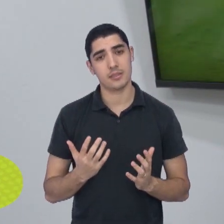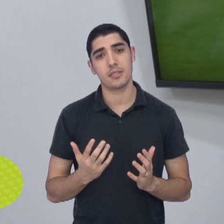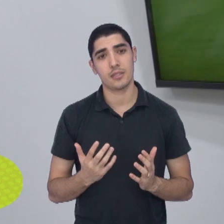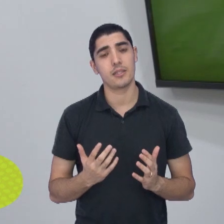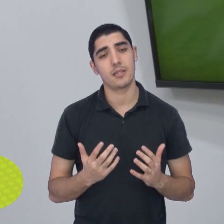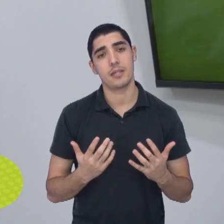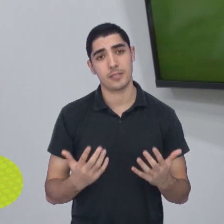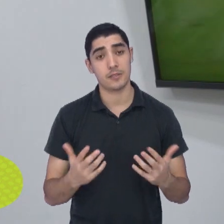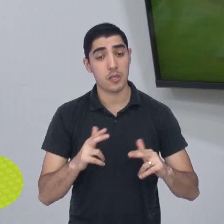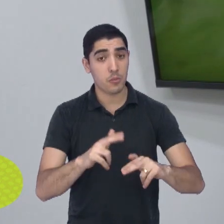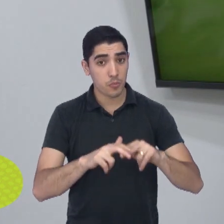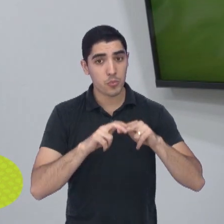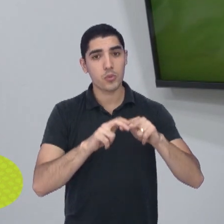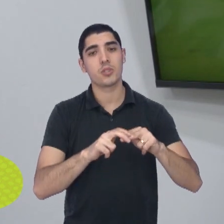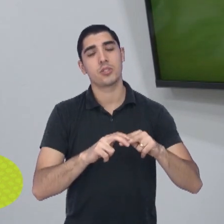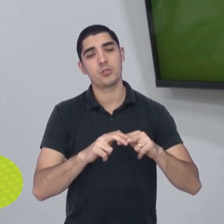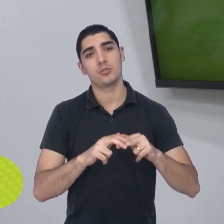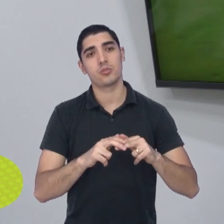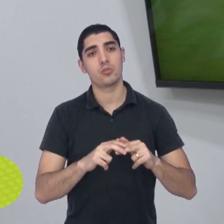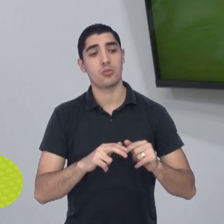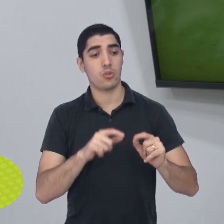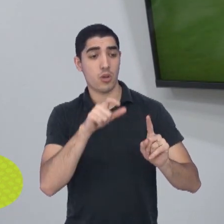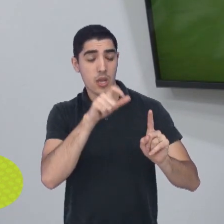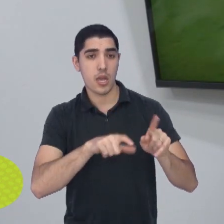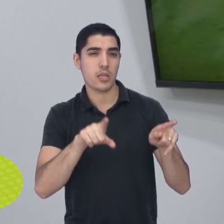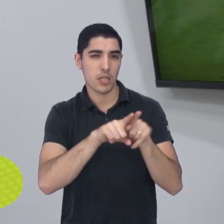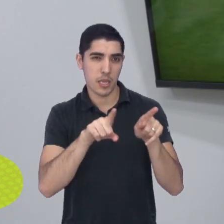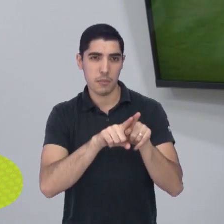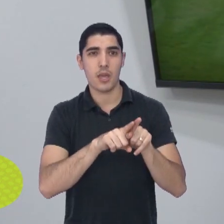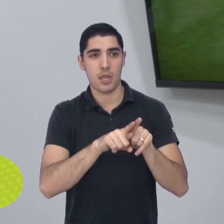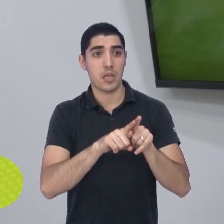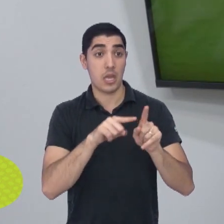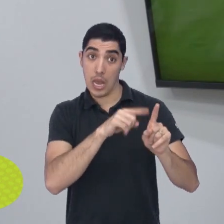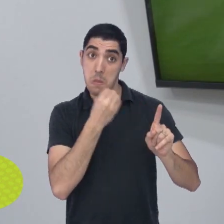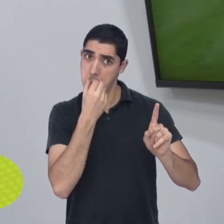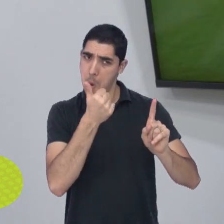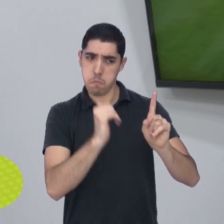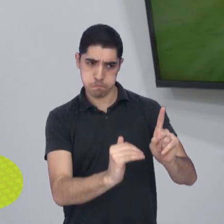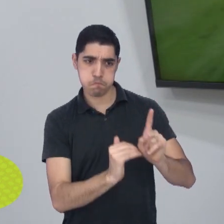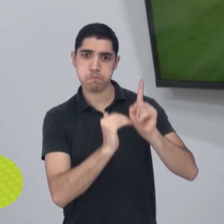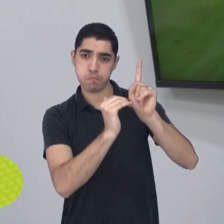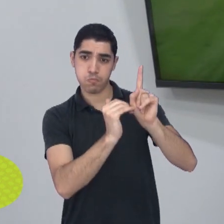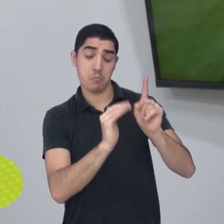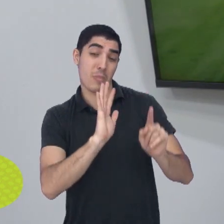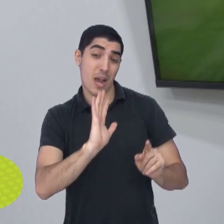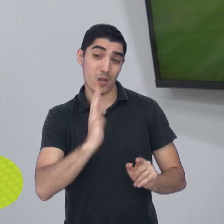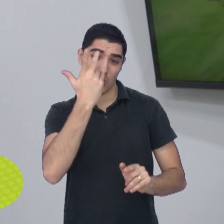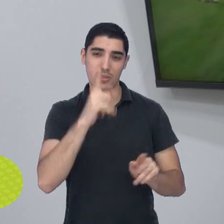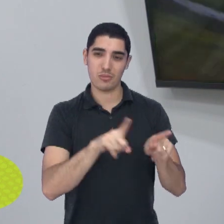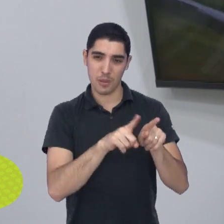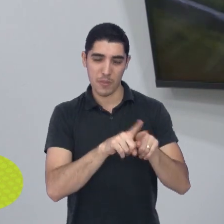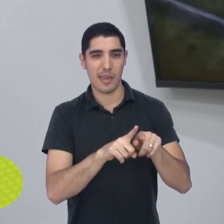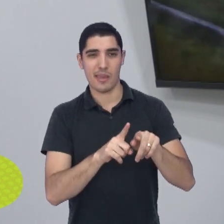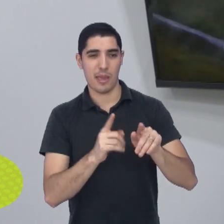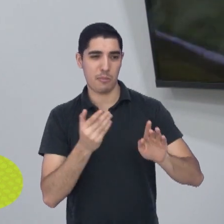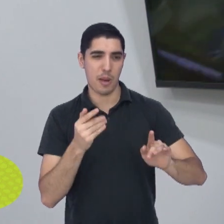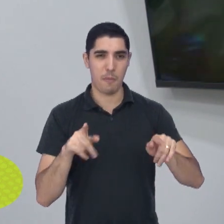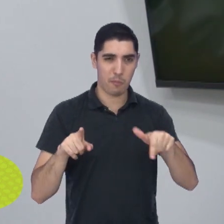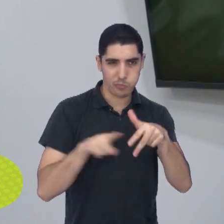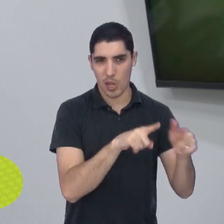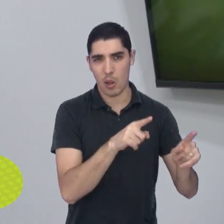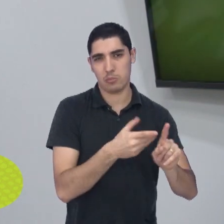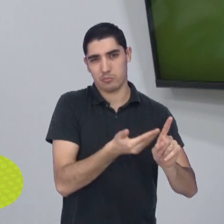né? João Gabriel especificamente teve uma lesão, eu acho que é um jogador muito acima da média. E o Franco se tornou um